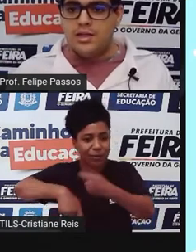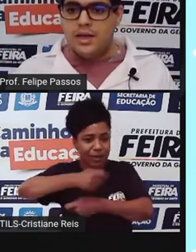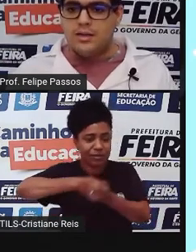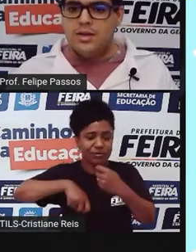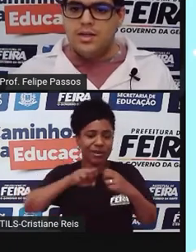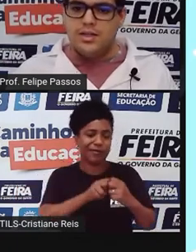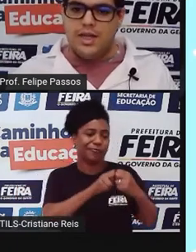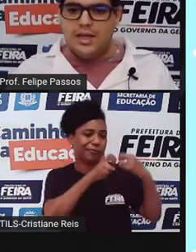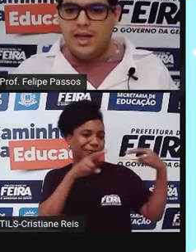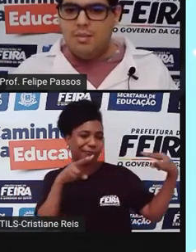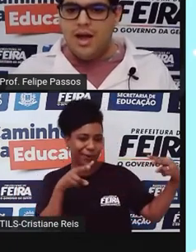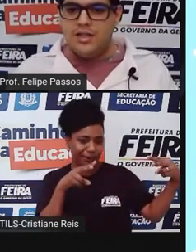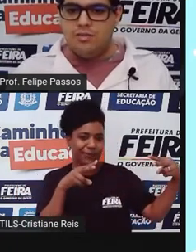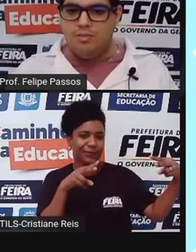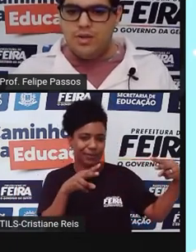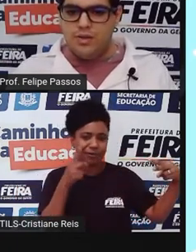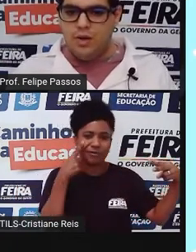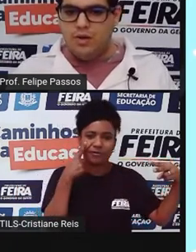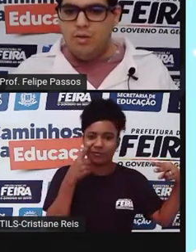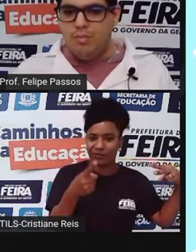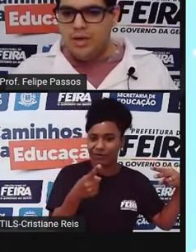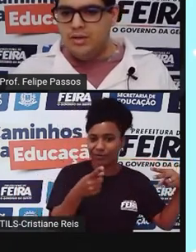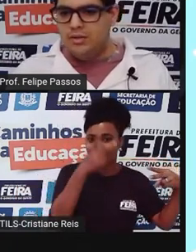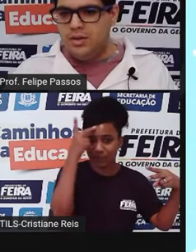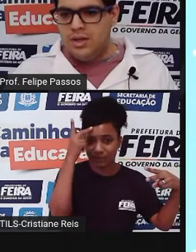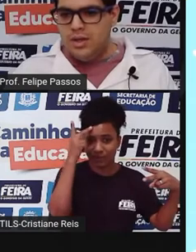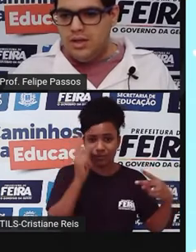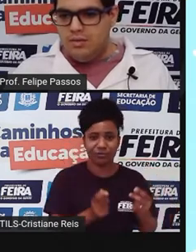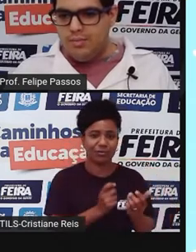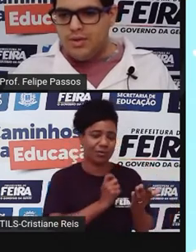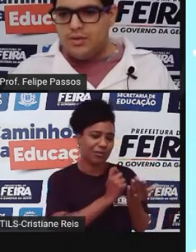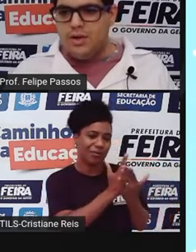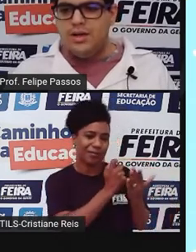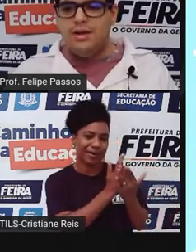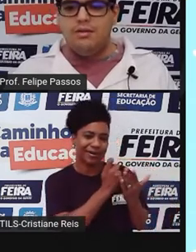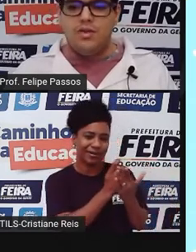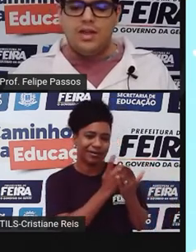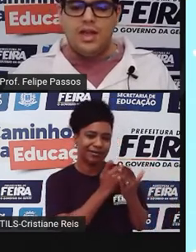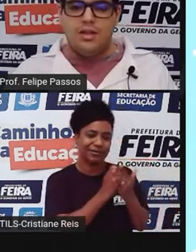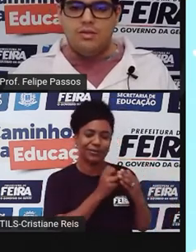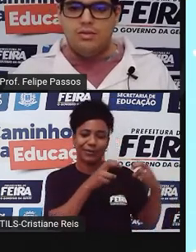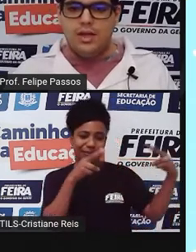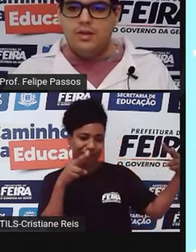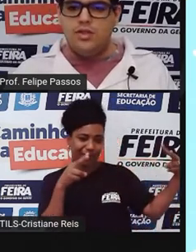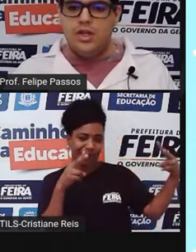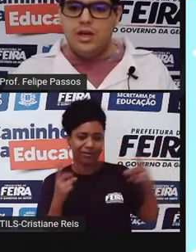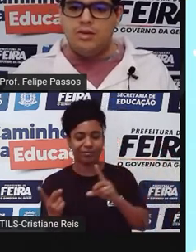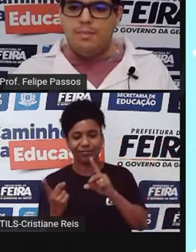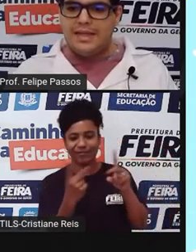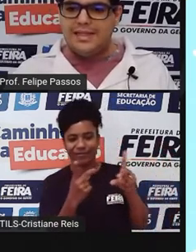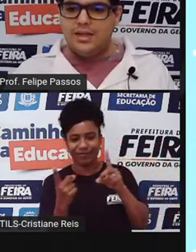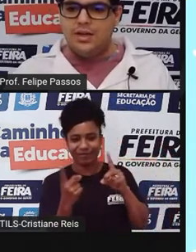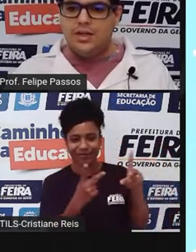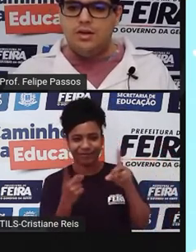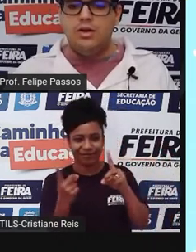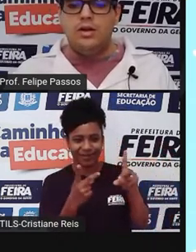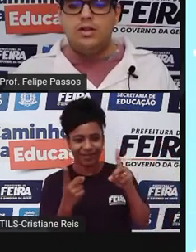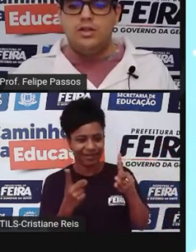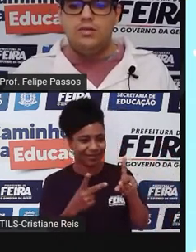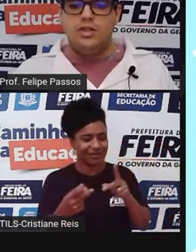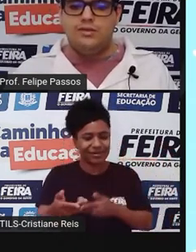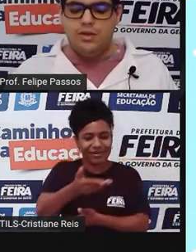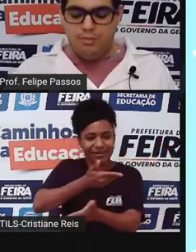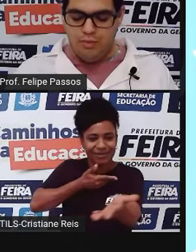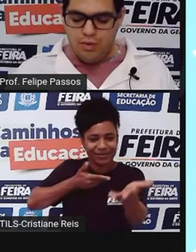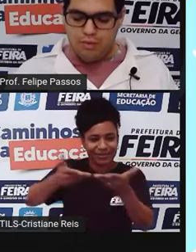virtualmente, certo? Você tem aqui na imagem uma pessoa comprando e uma pessoa vendendo, né? O dinheiro está passando aqui, ó,